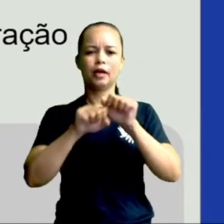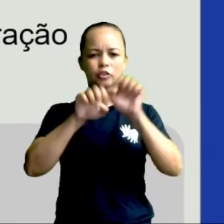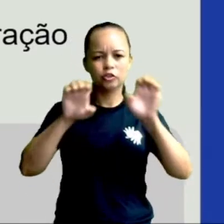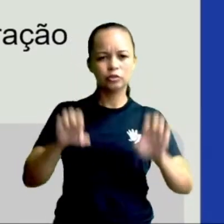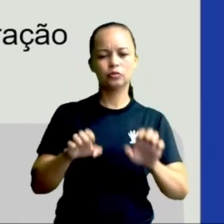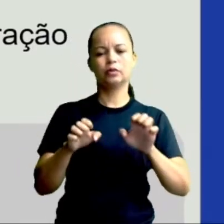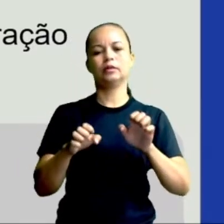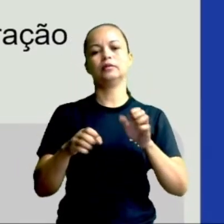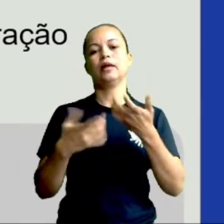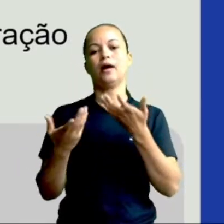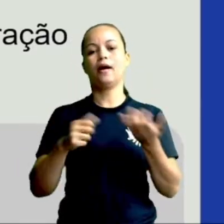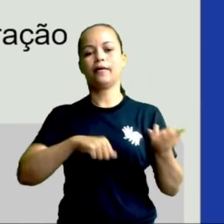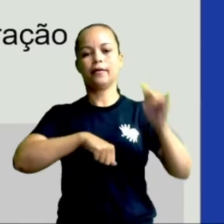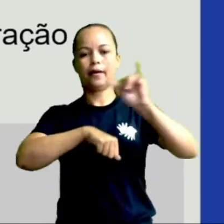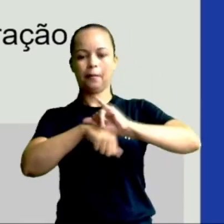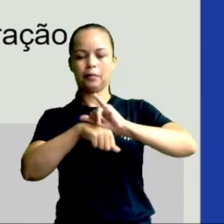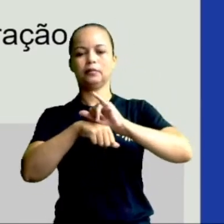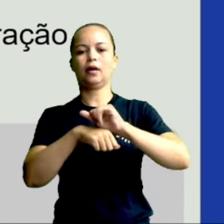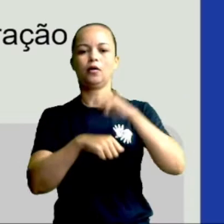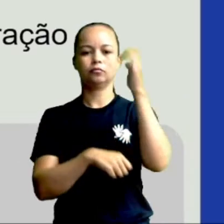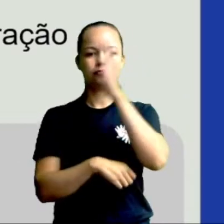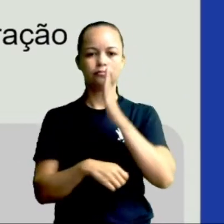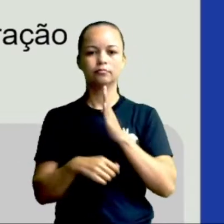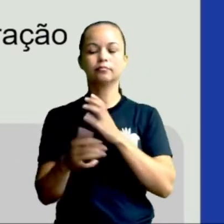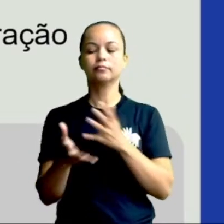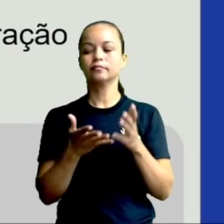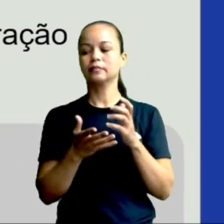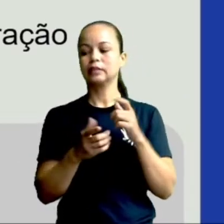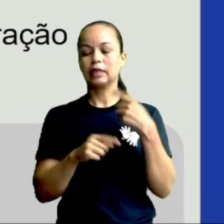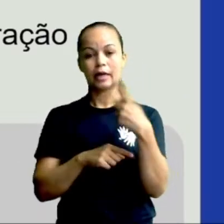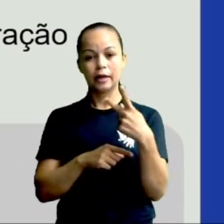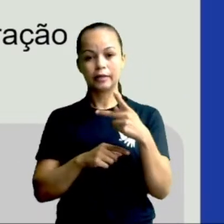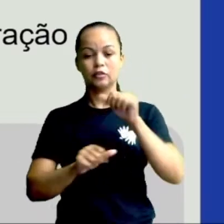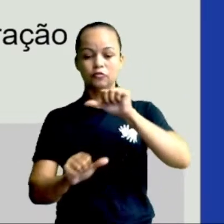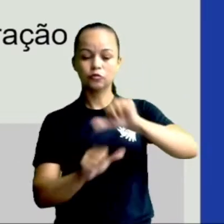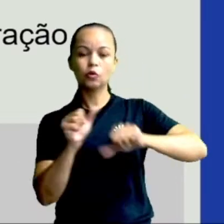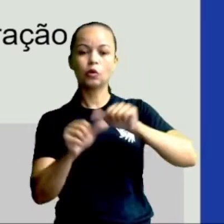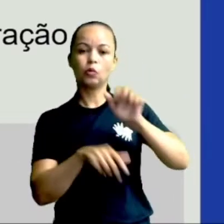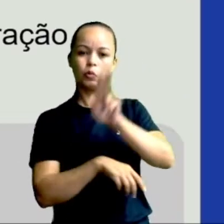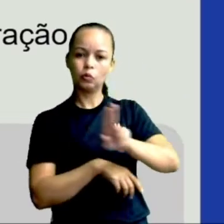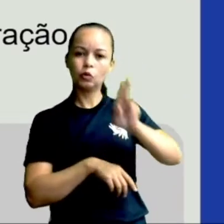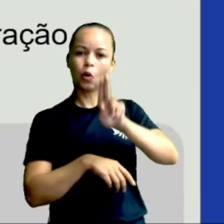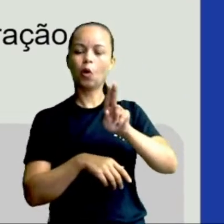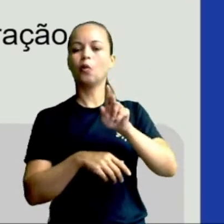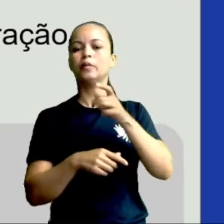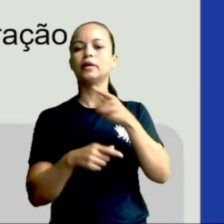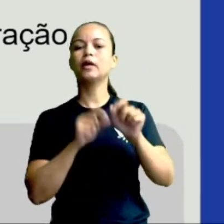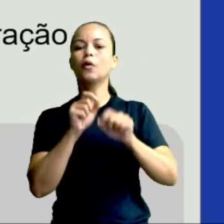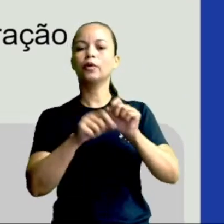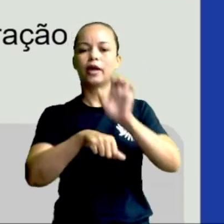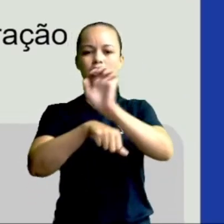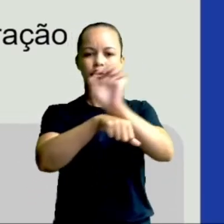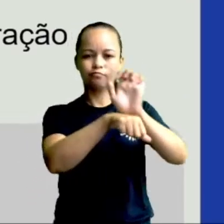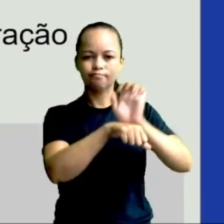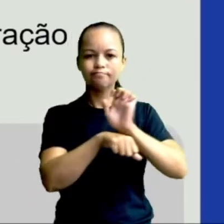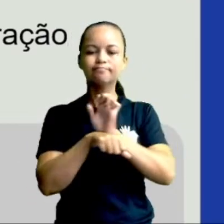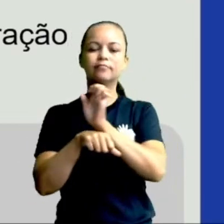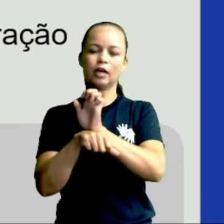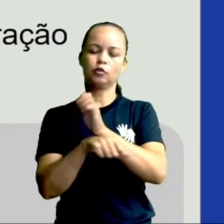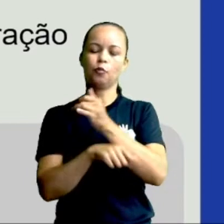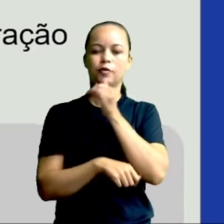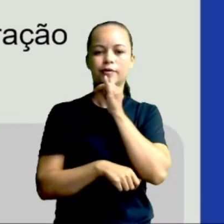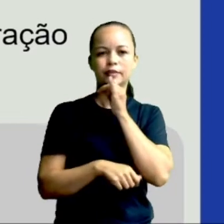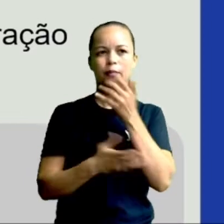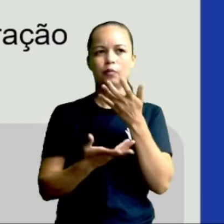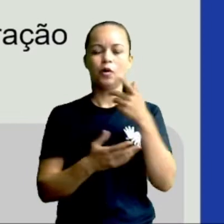capital brasileira. E aí, essas províncias elas foram renomeadas e passaram agora a se chamar estados. Por